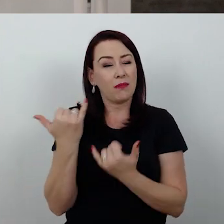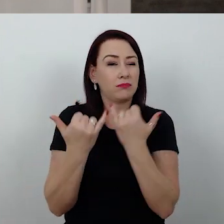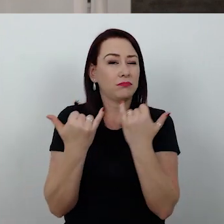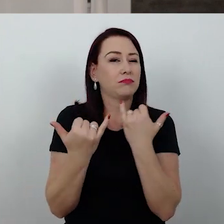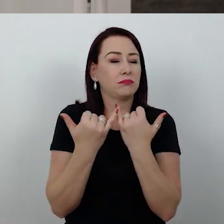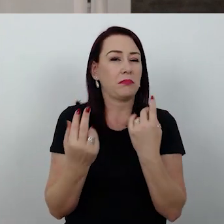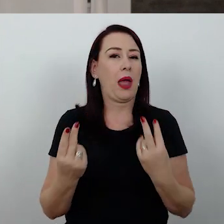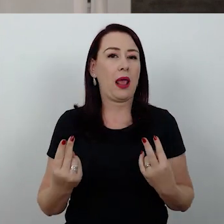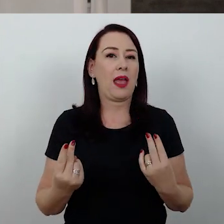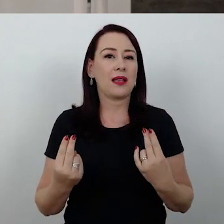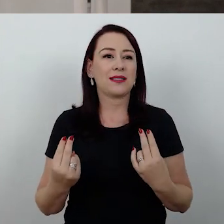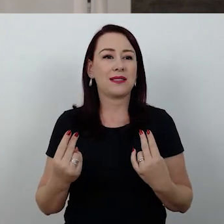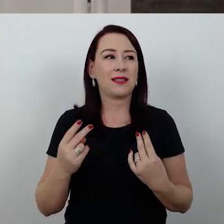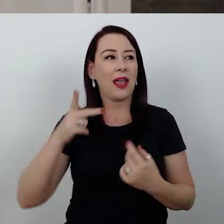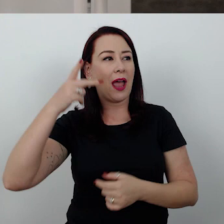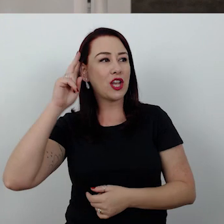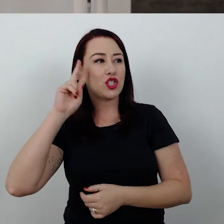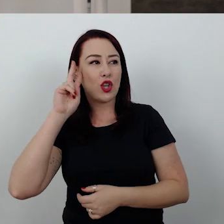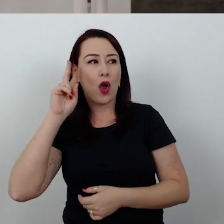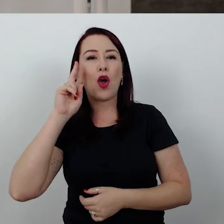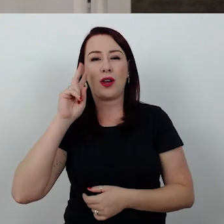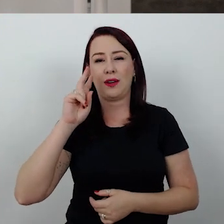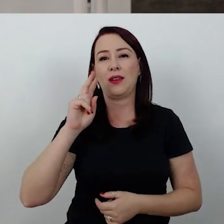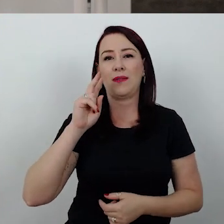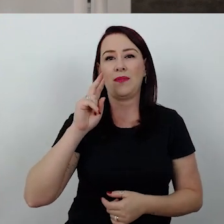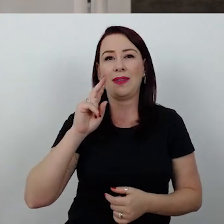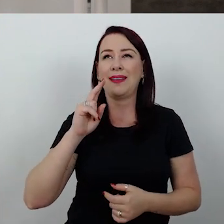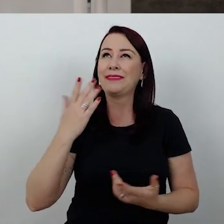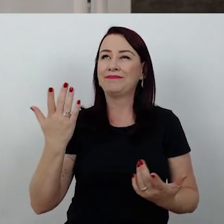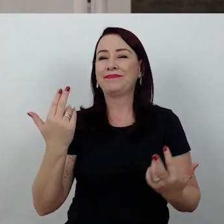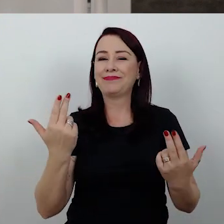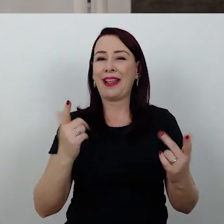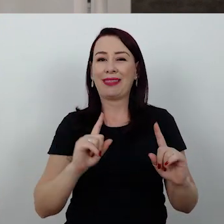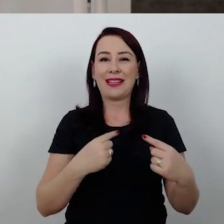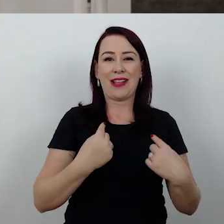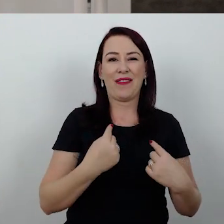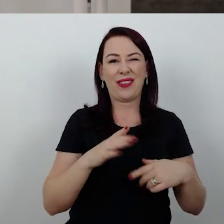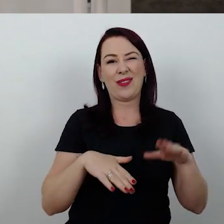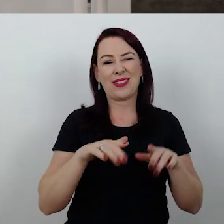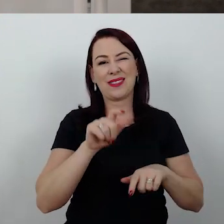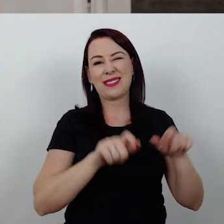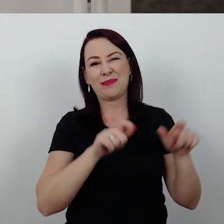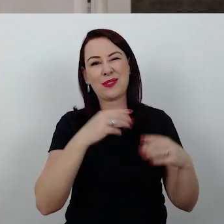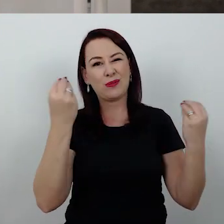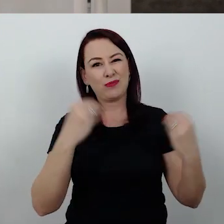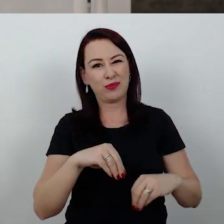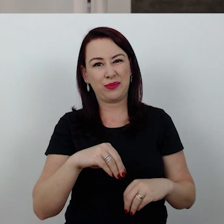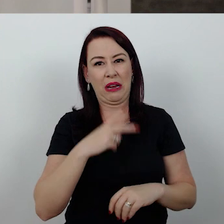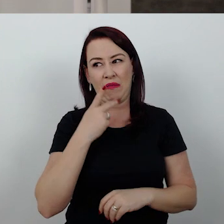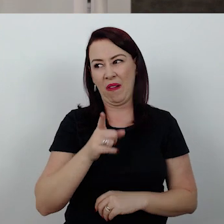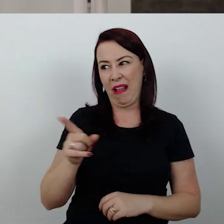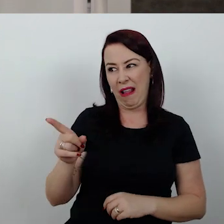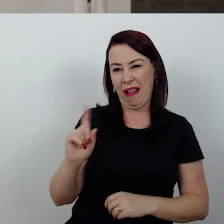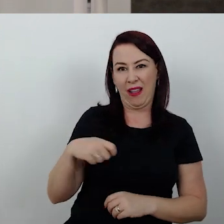parecido o histórico, eu acho, de desafios, né, da galera ficar indisposta, tipo assim, gente, que isso, vocês não